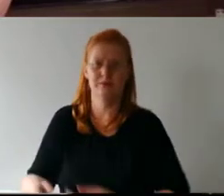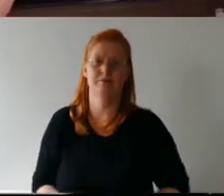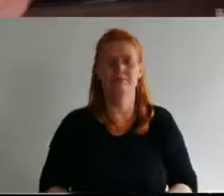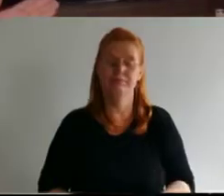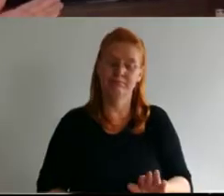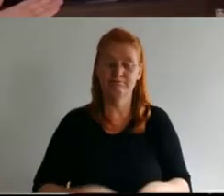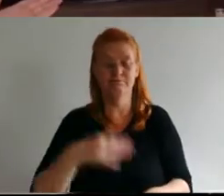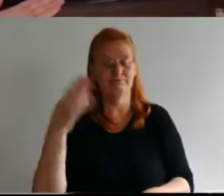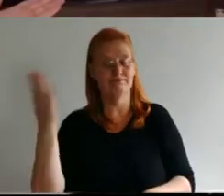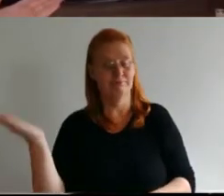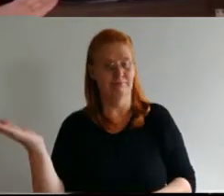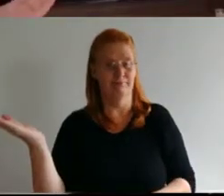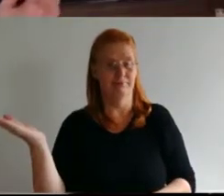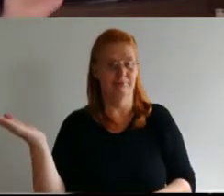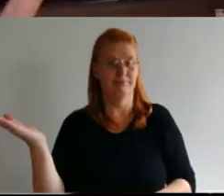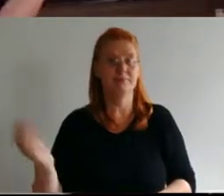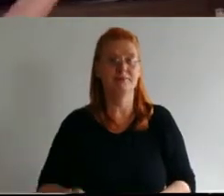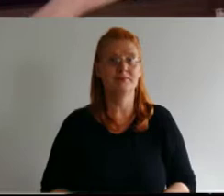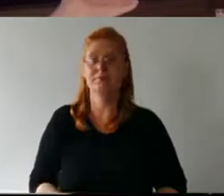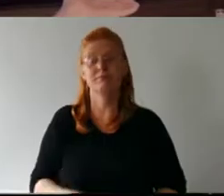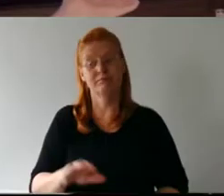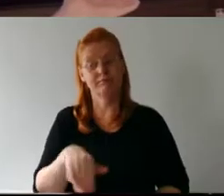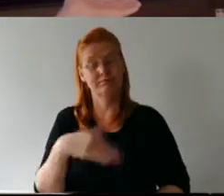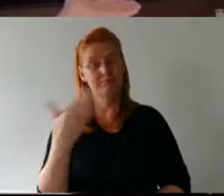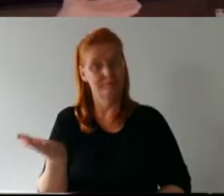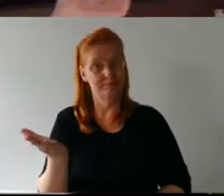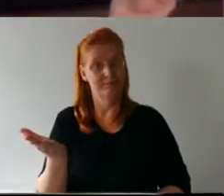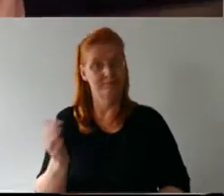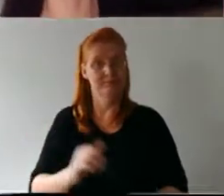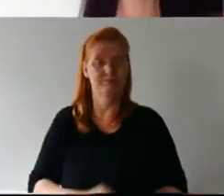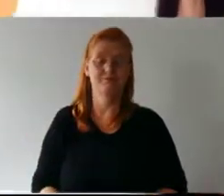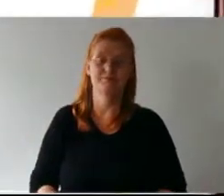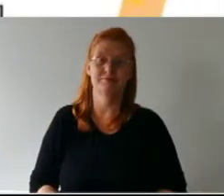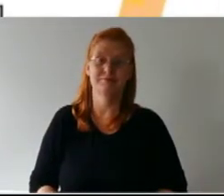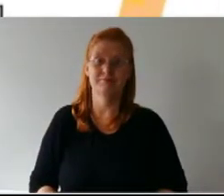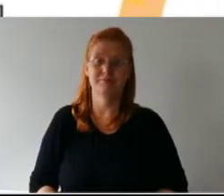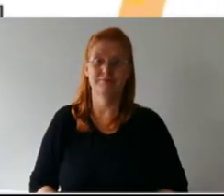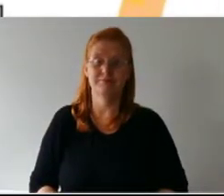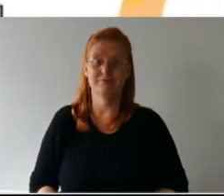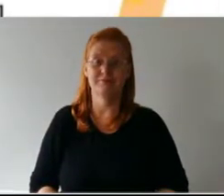como Anti-Édipo, de 72, e Mil Platôs, de 80.